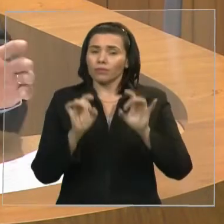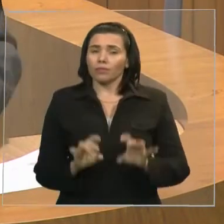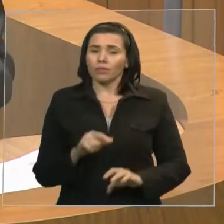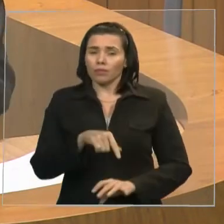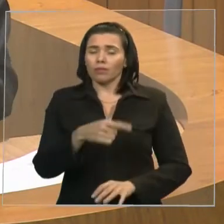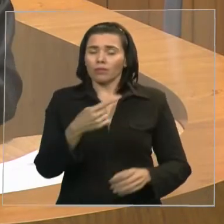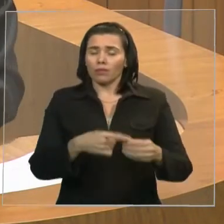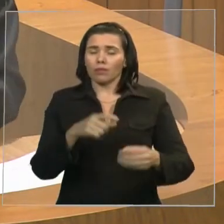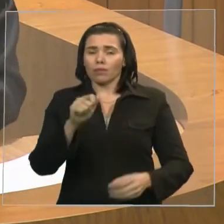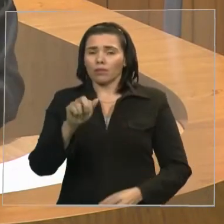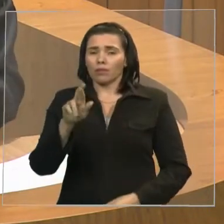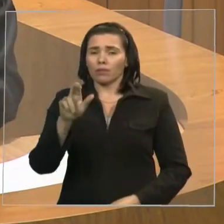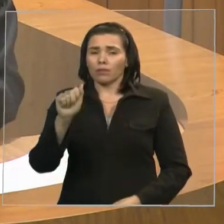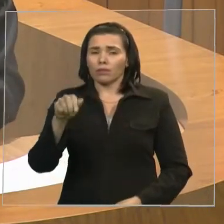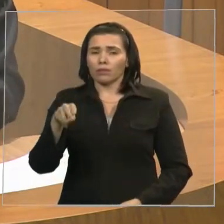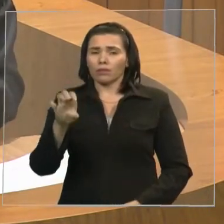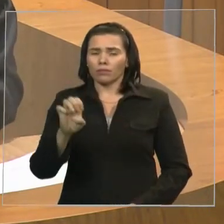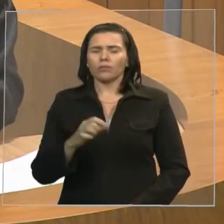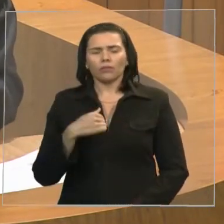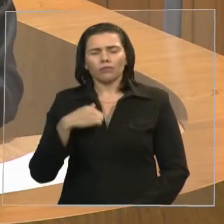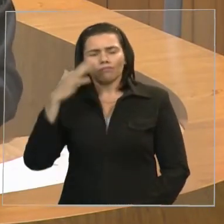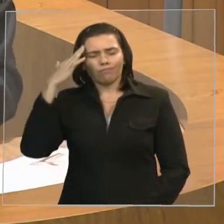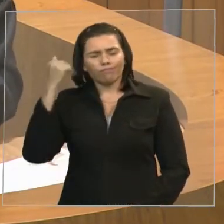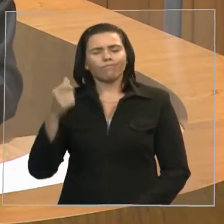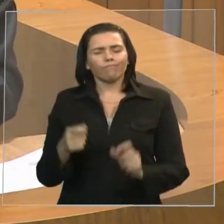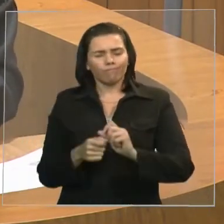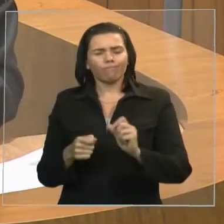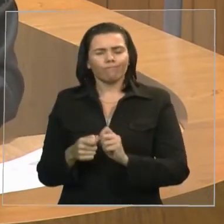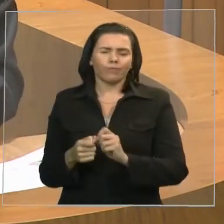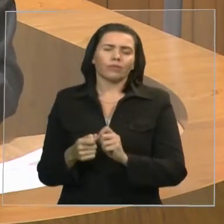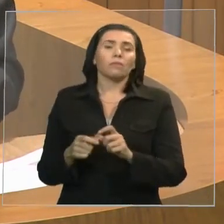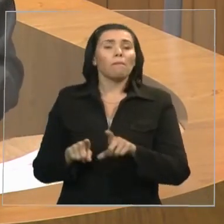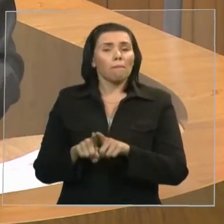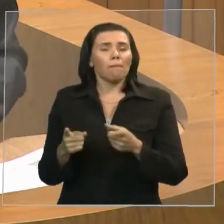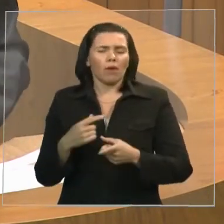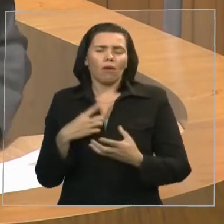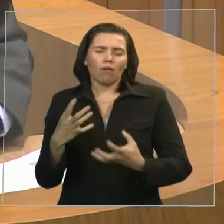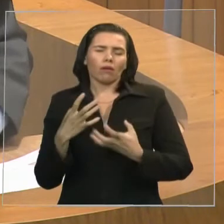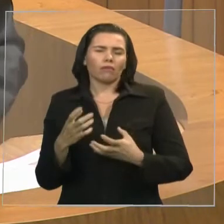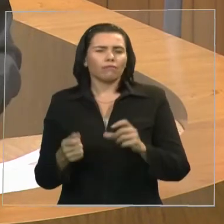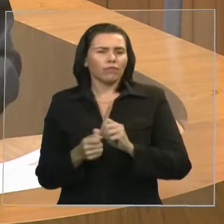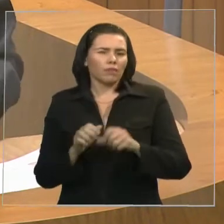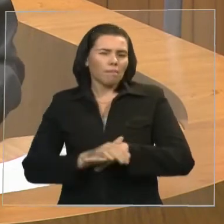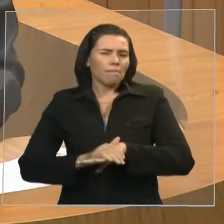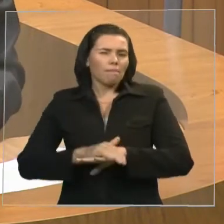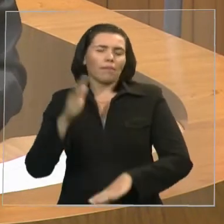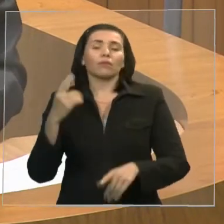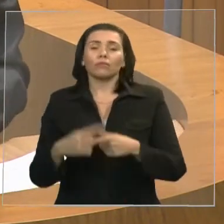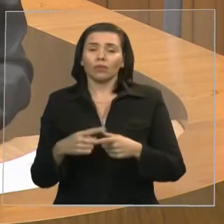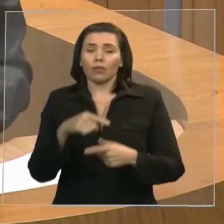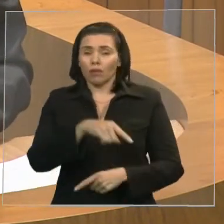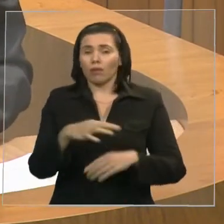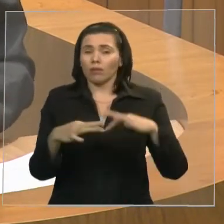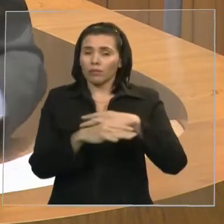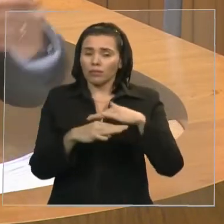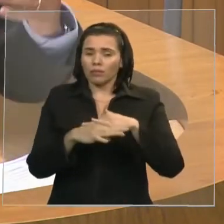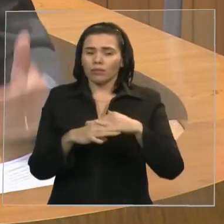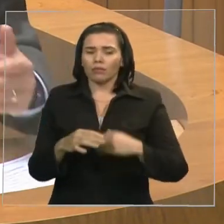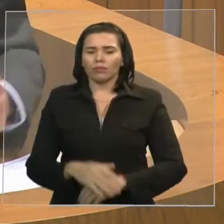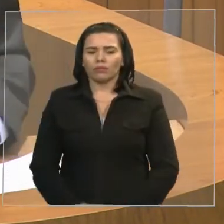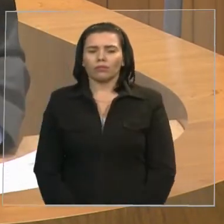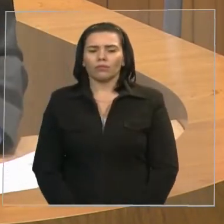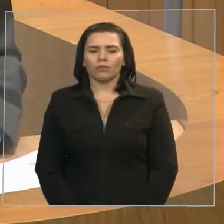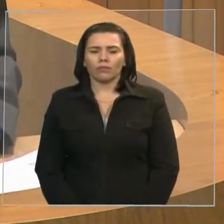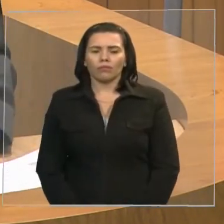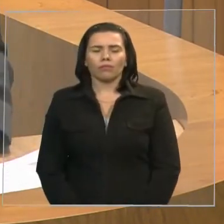fiz algo, mas tenho que fazer muito mais, porque o Arame é uma cidade como se eu sentisse dentro da minha